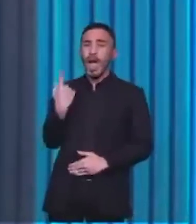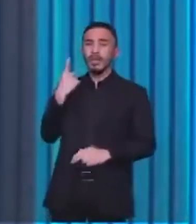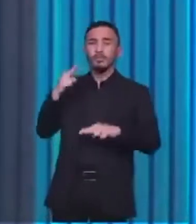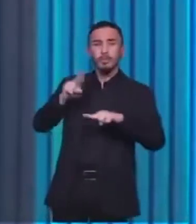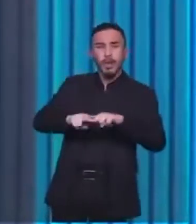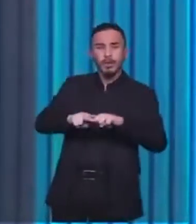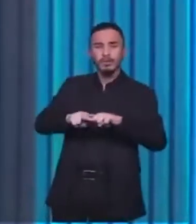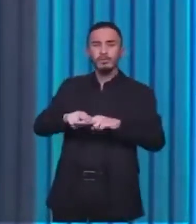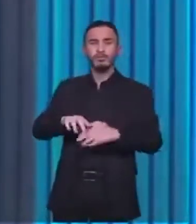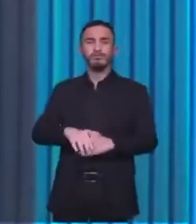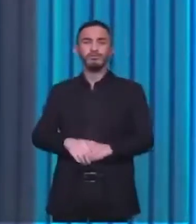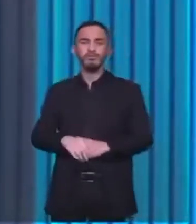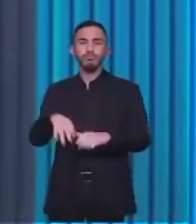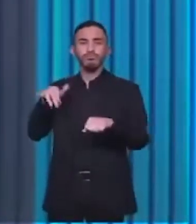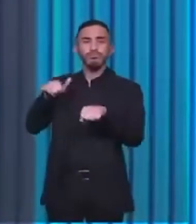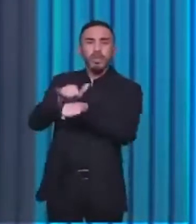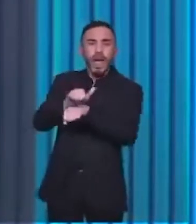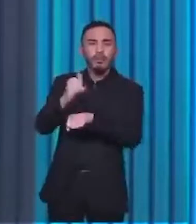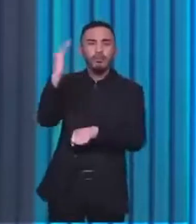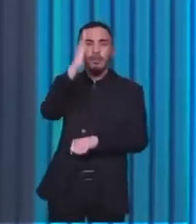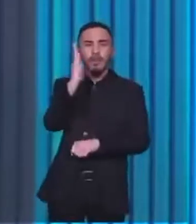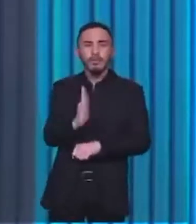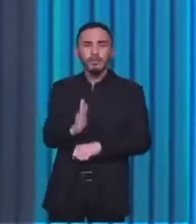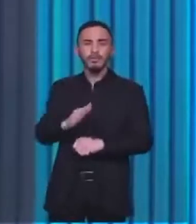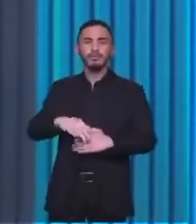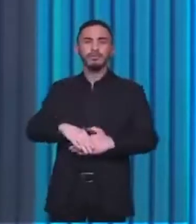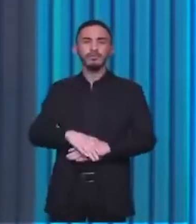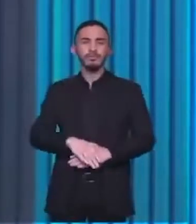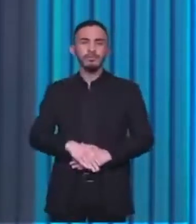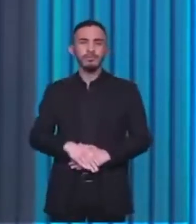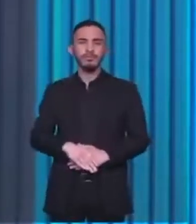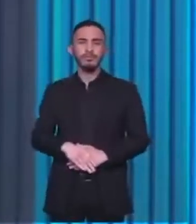ex-presidiário, traidor da pátria.